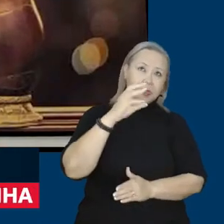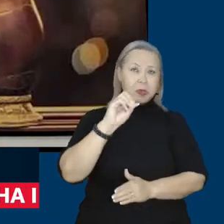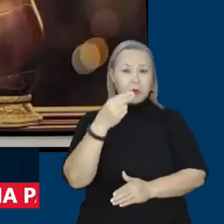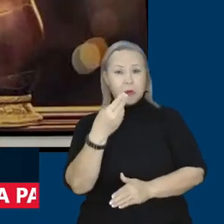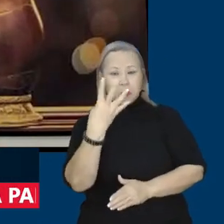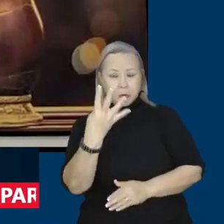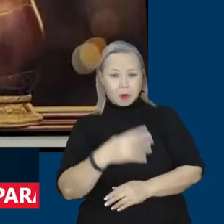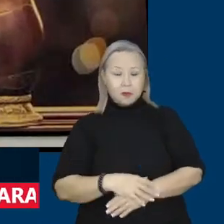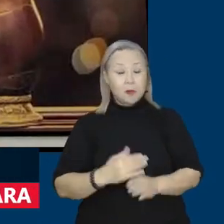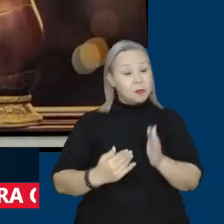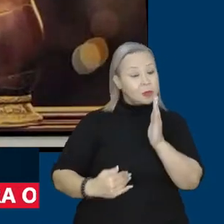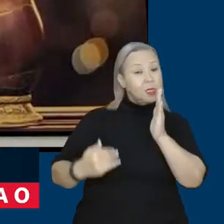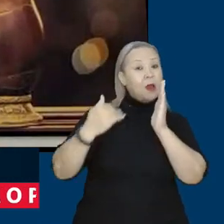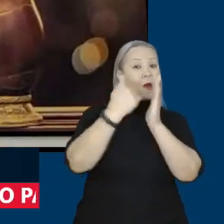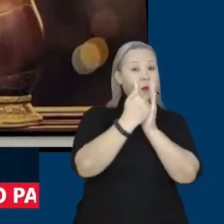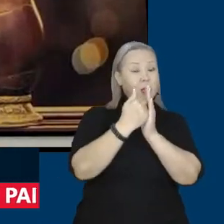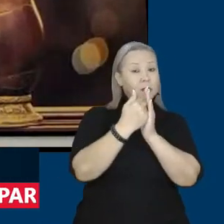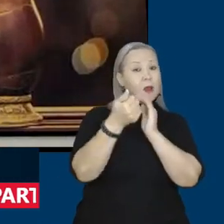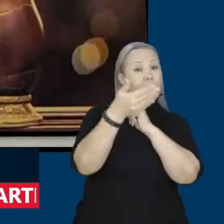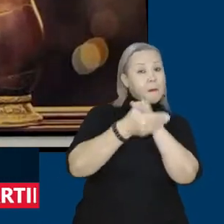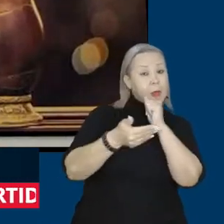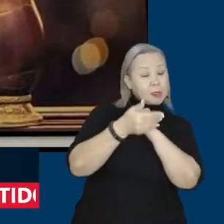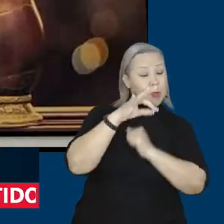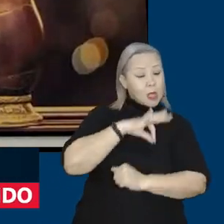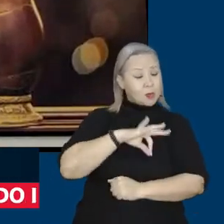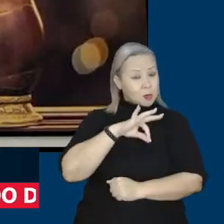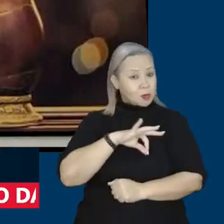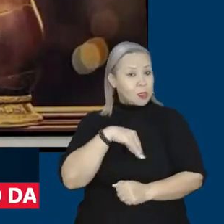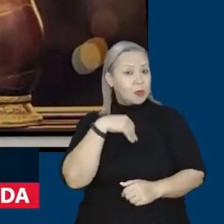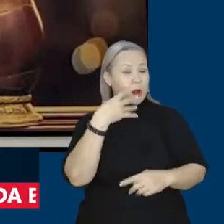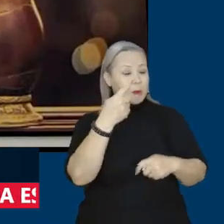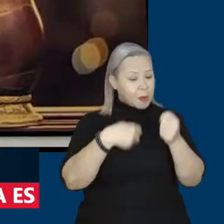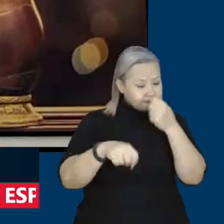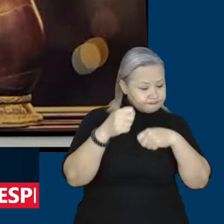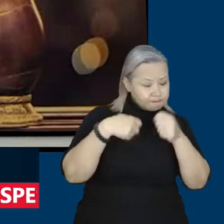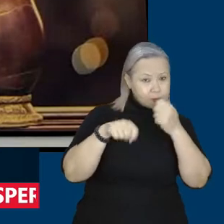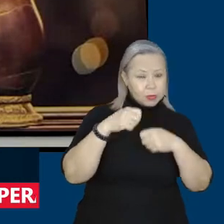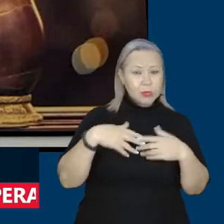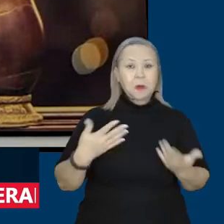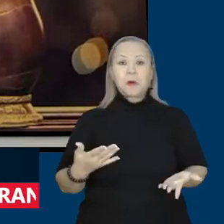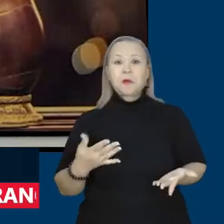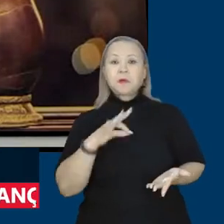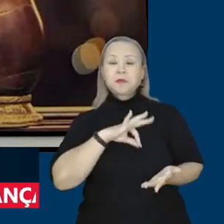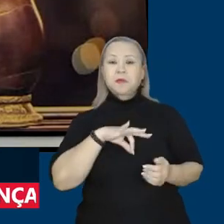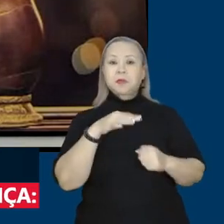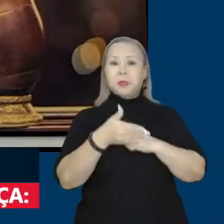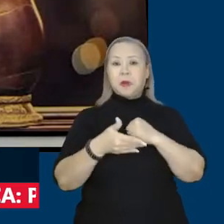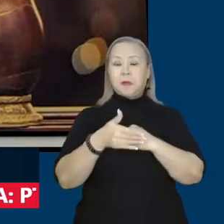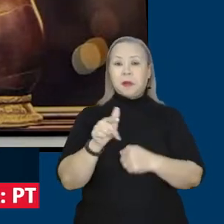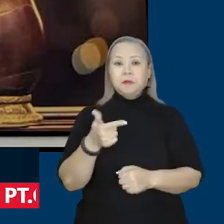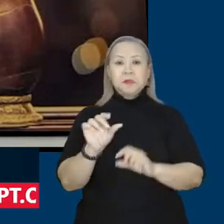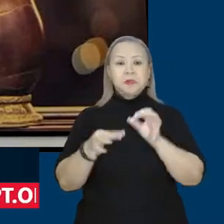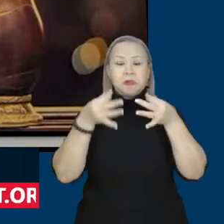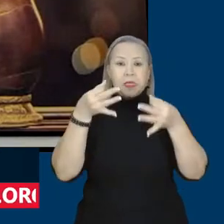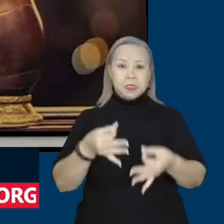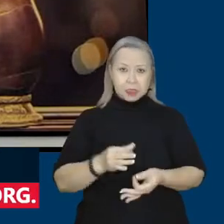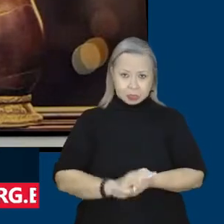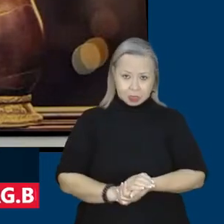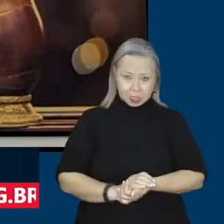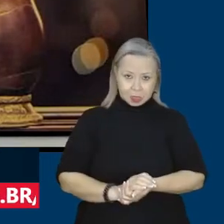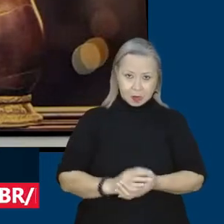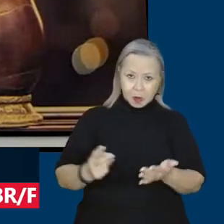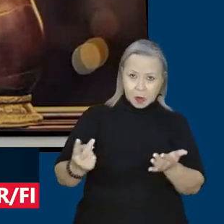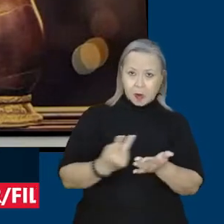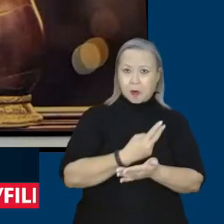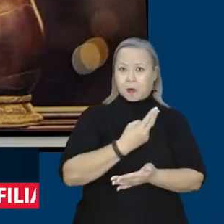aquilo será o aumento que será a base para negociação agora quando o salário mínimo não recebe como aconteceu aí